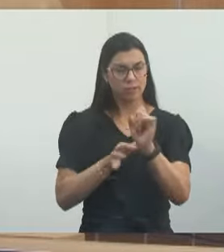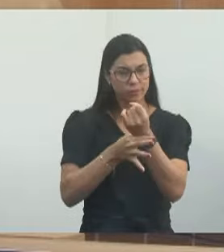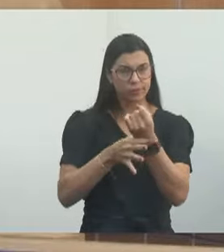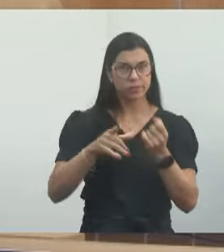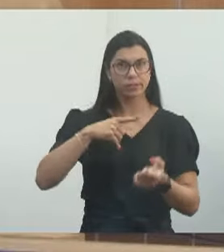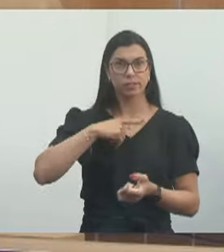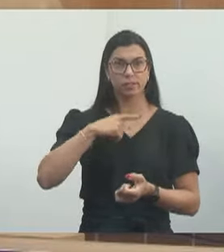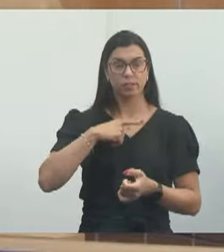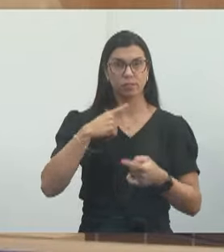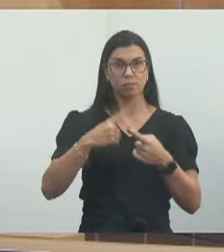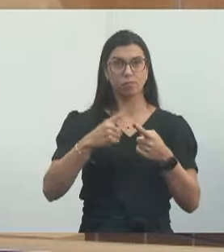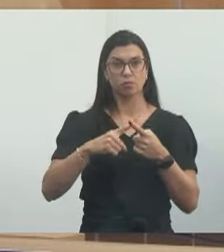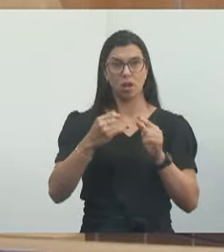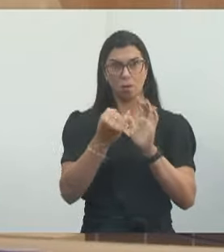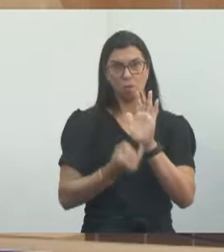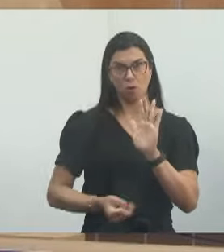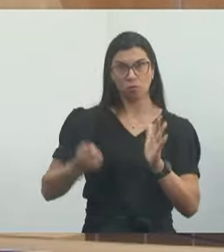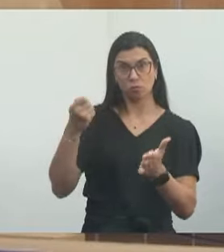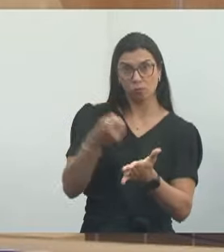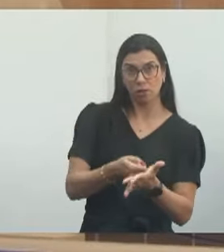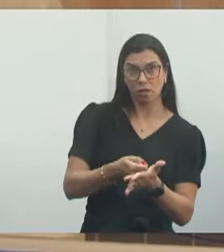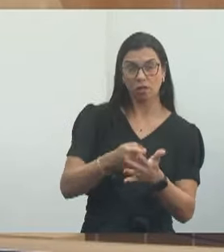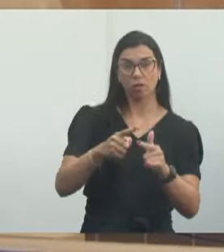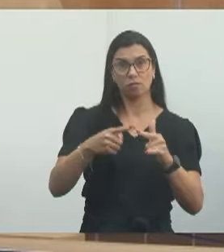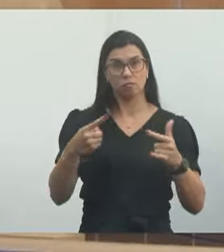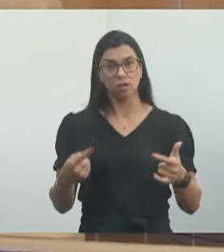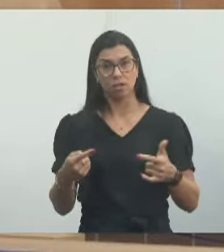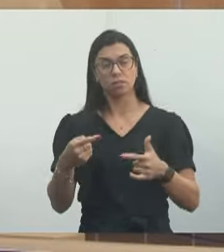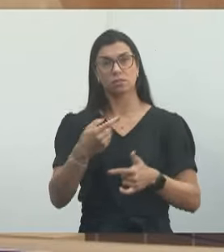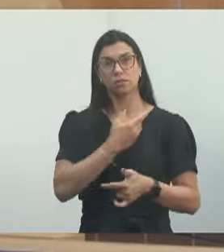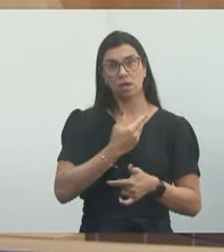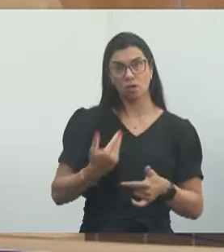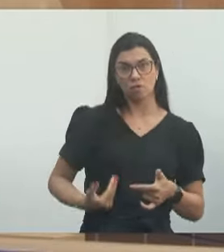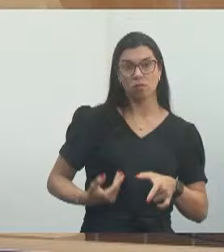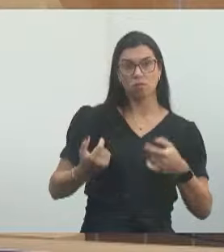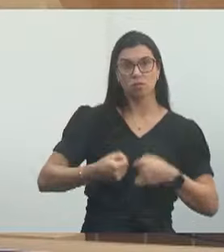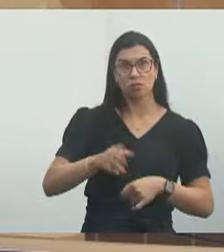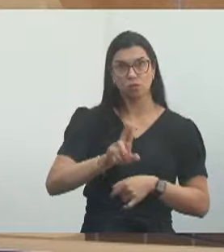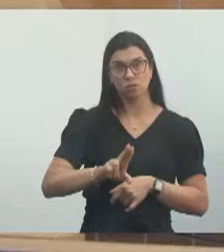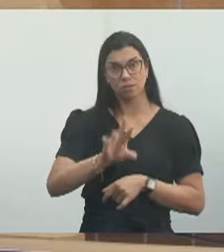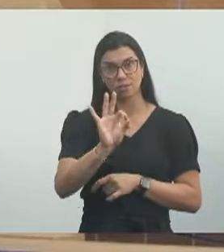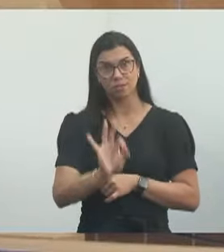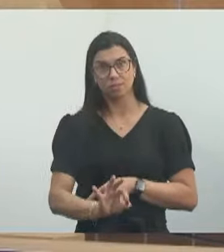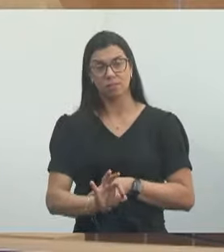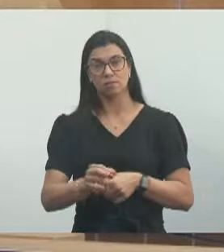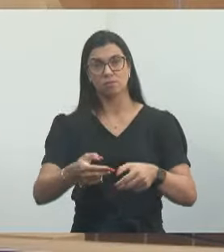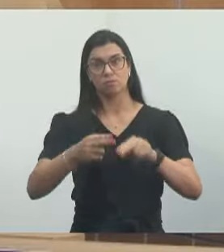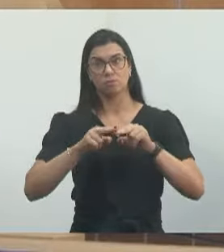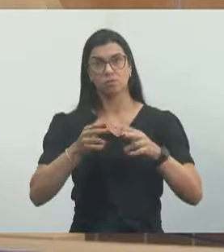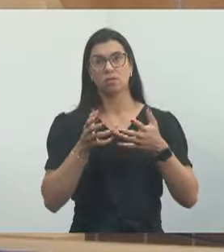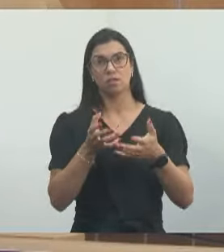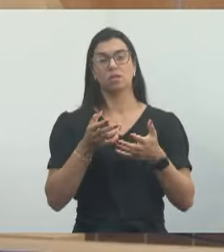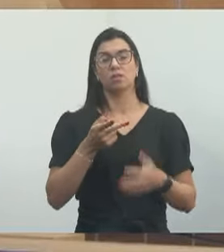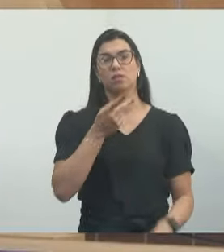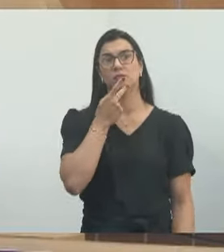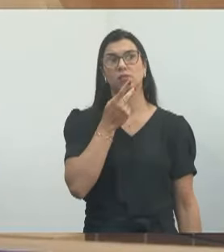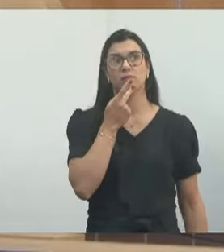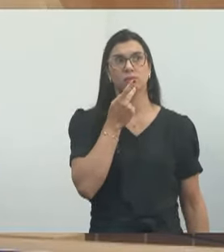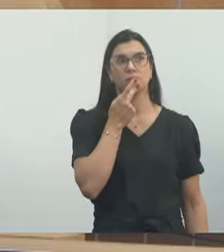que o dinheiro que ela pagou dos impostos foi bem aplicado. Então, essa era a consideração que eu tinha a